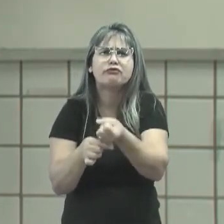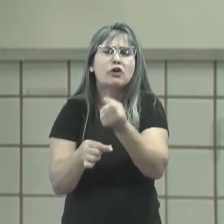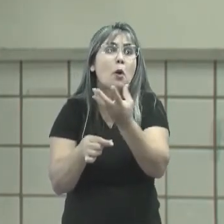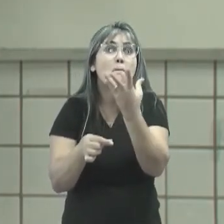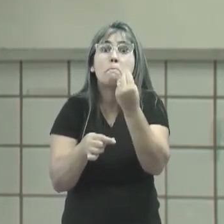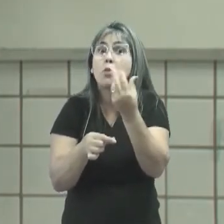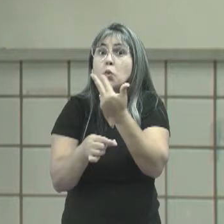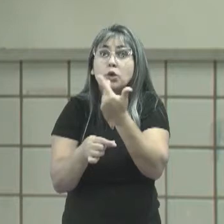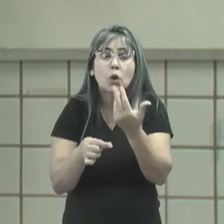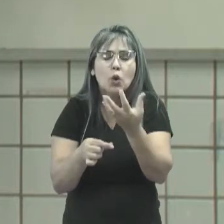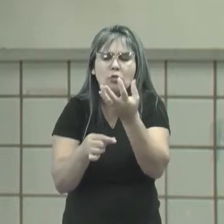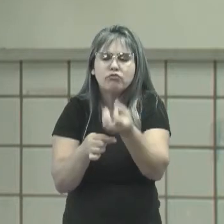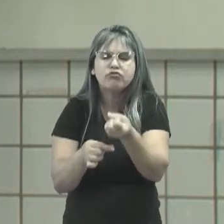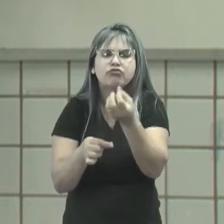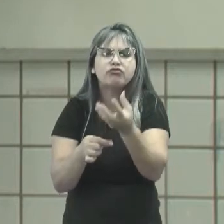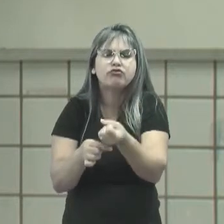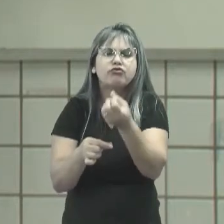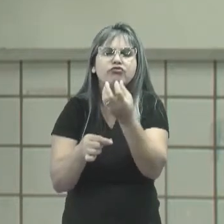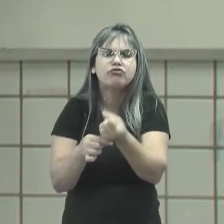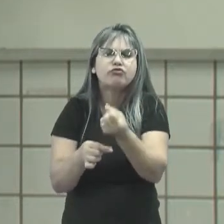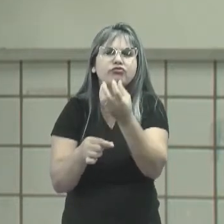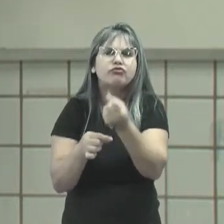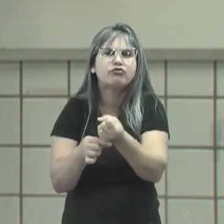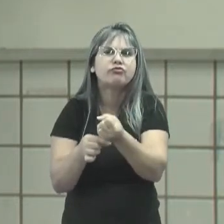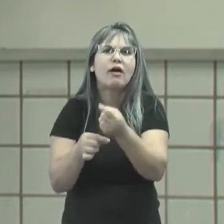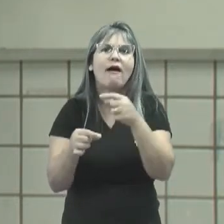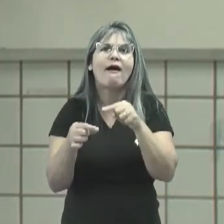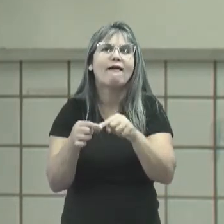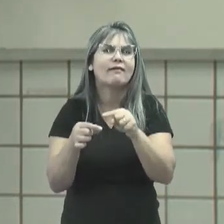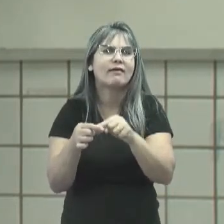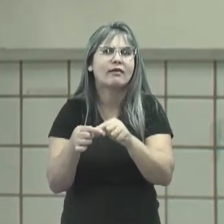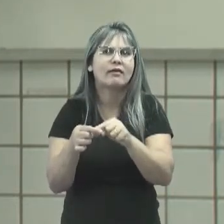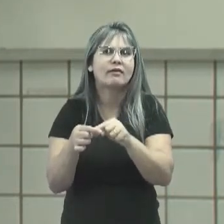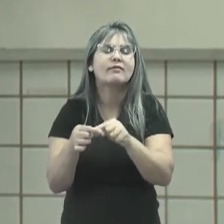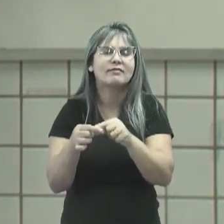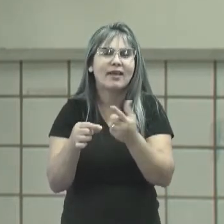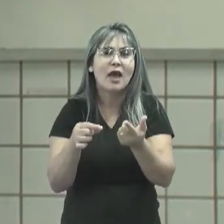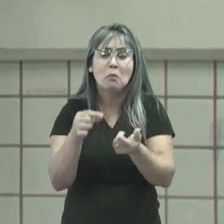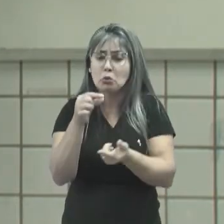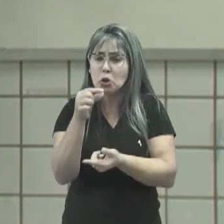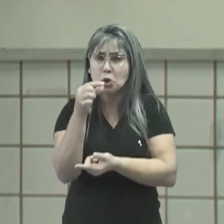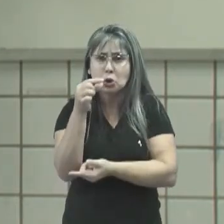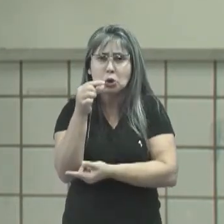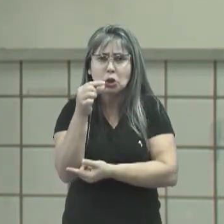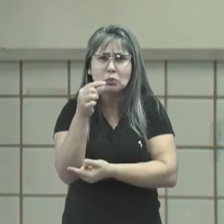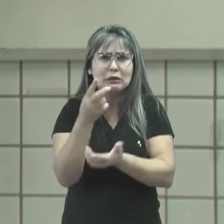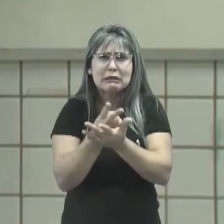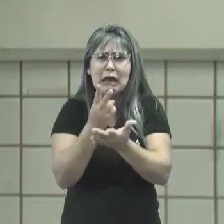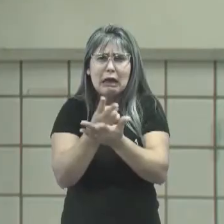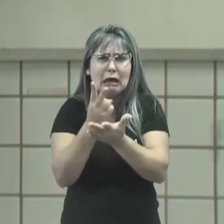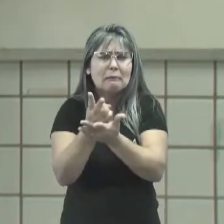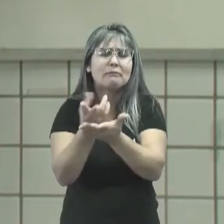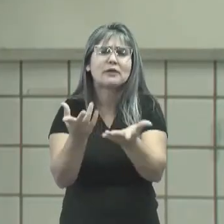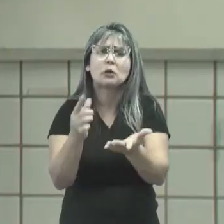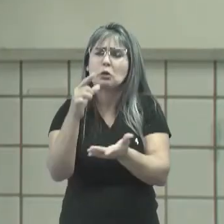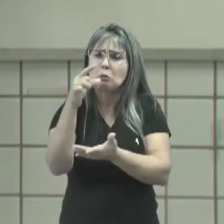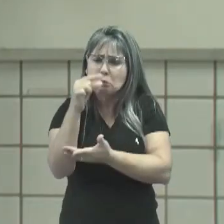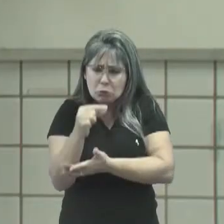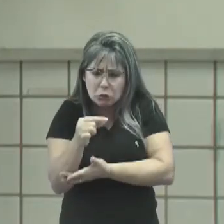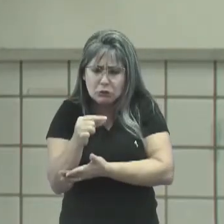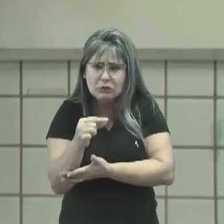nem existe mais, né, pessoal? O que são feitos na realidade? Cada vez mais se reduz o tamanho